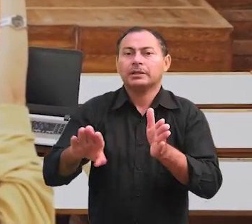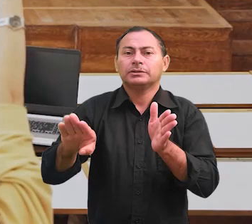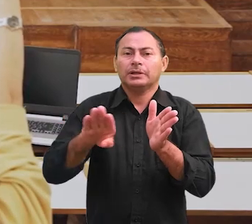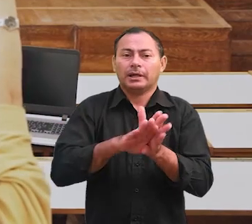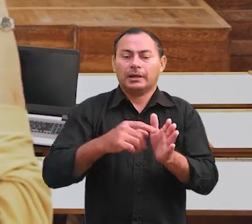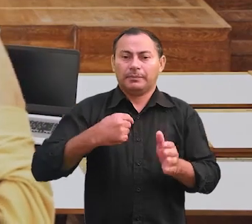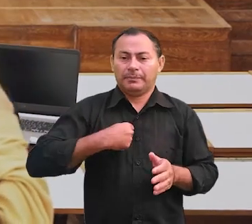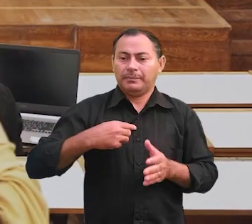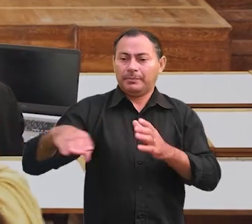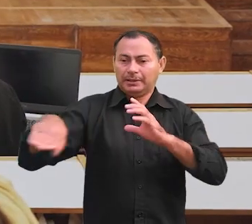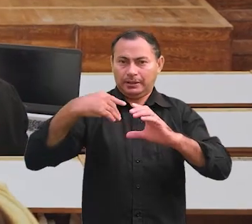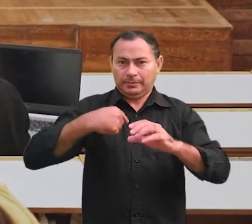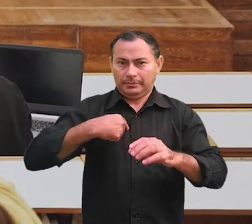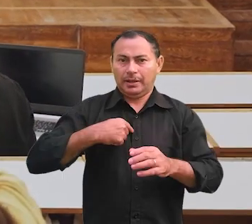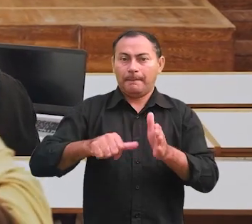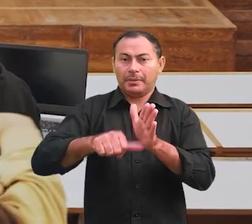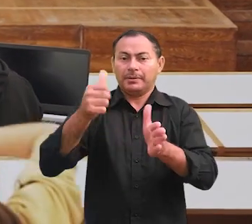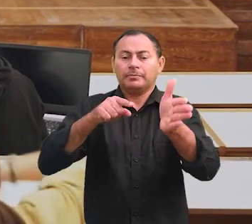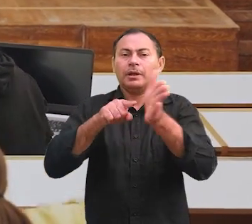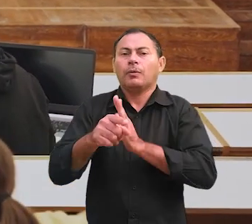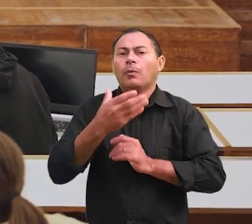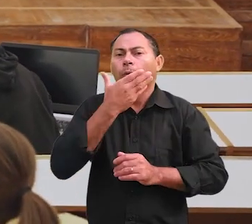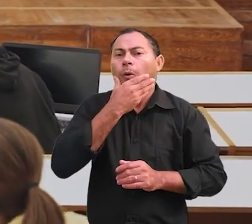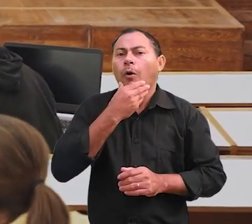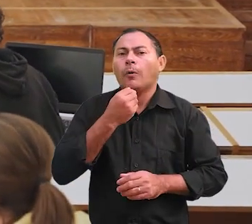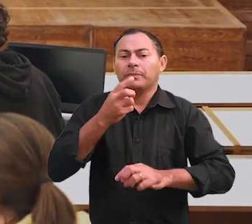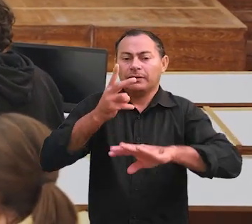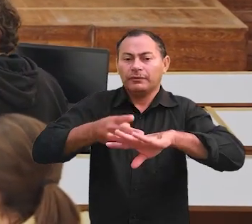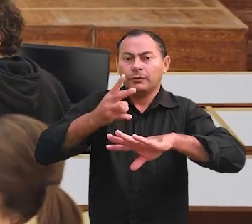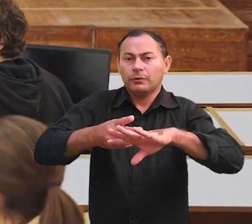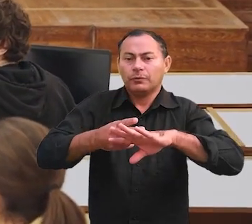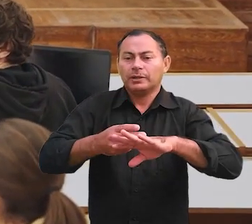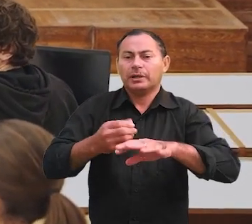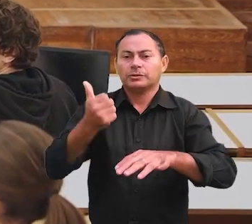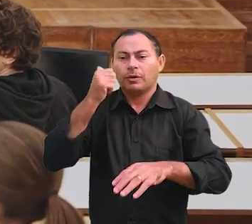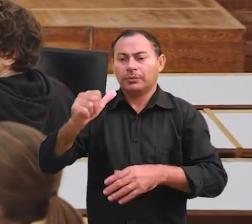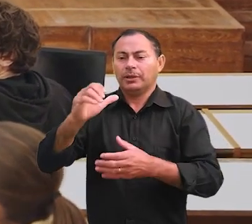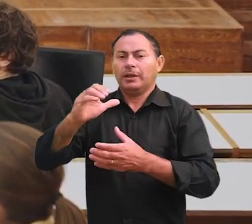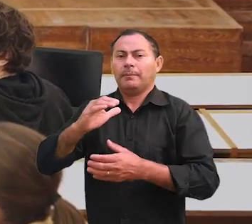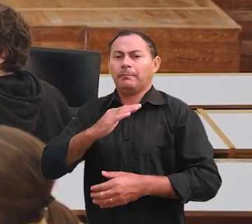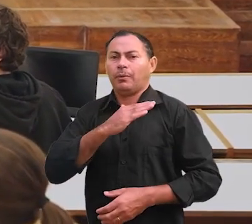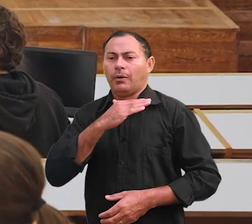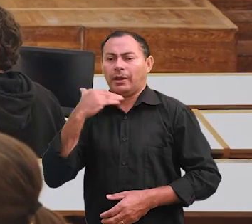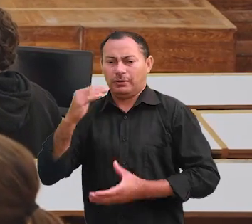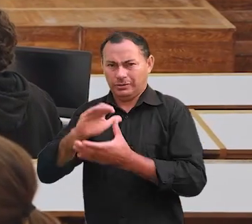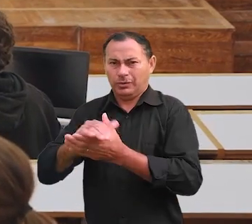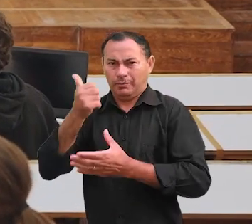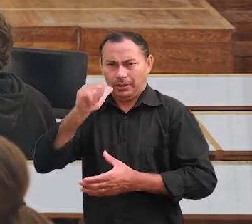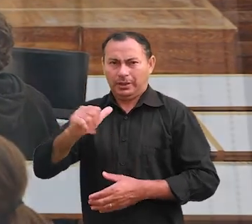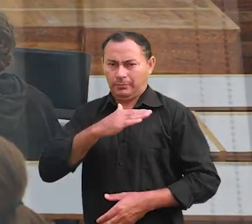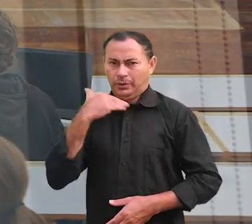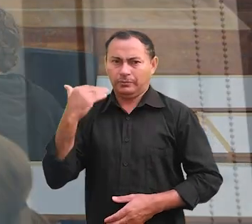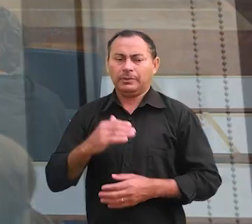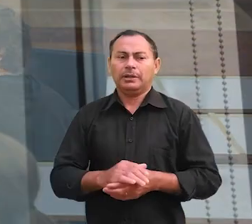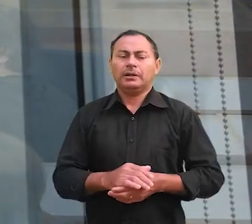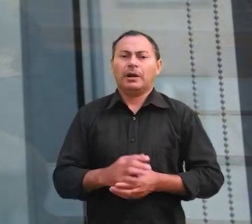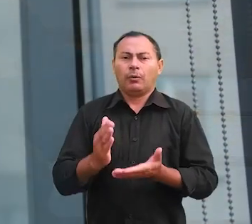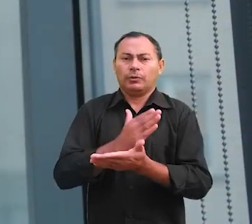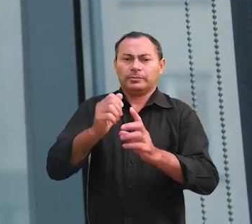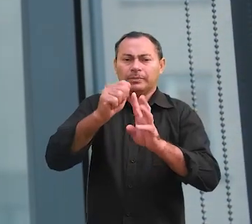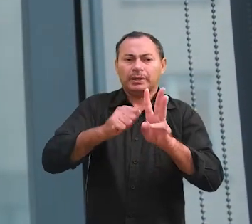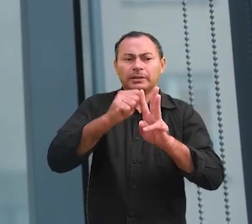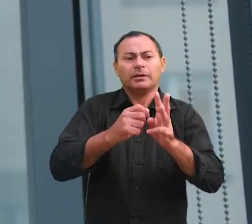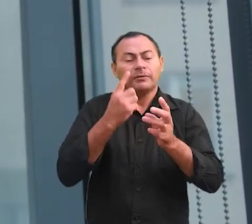que chegaram amém a primeira pergunta é de um homem viúvo que perdeu sua esposa alguns meses ele pergunta se